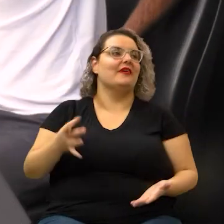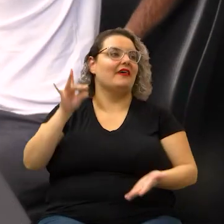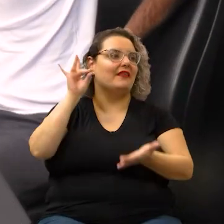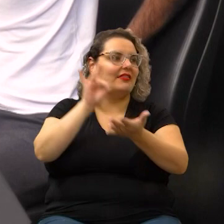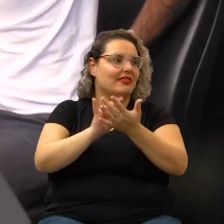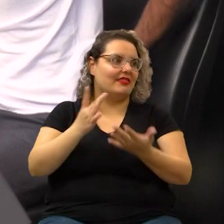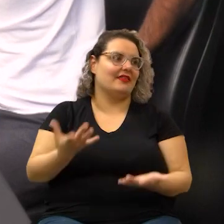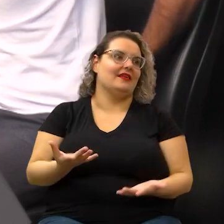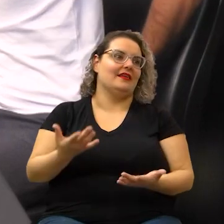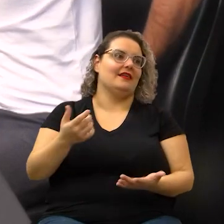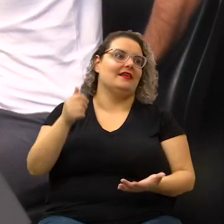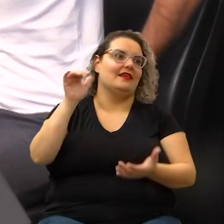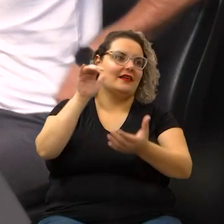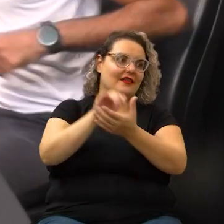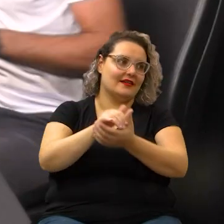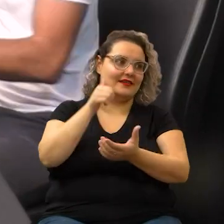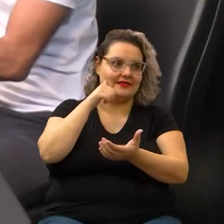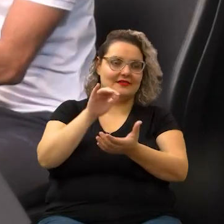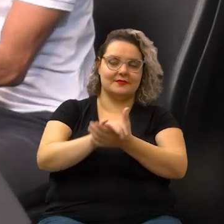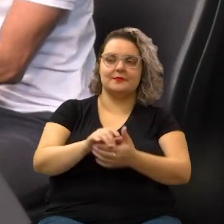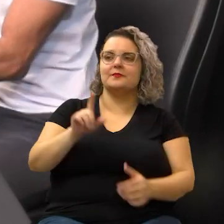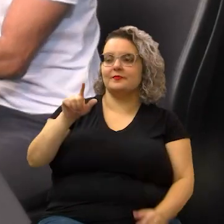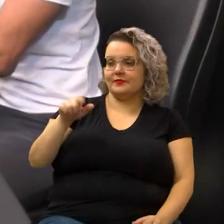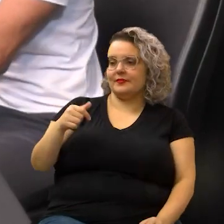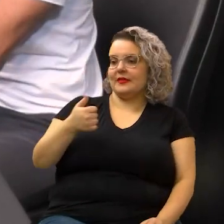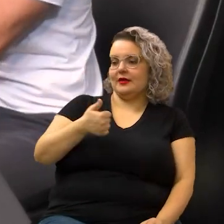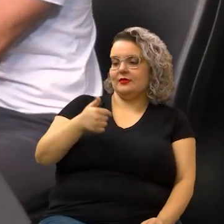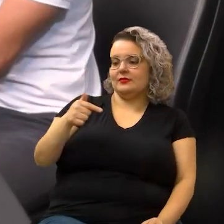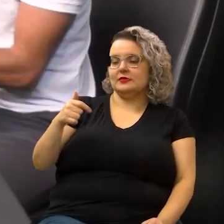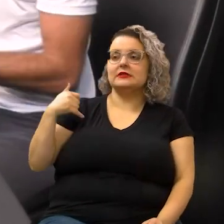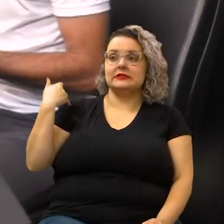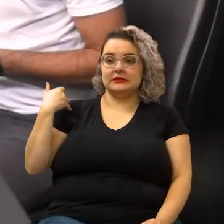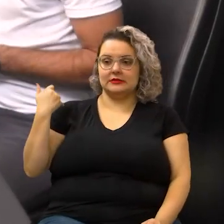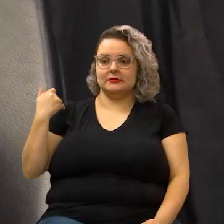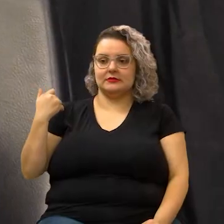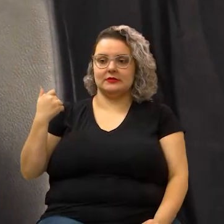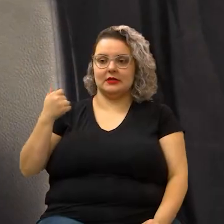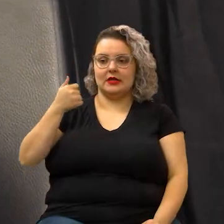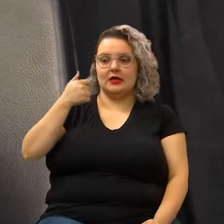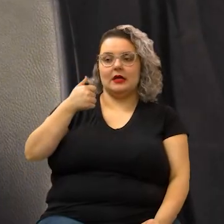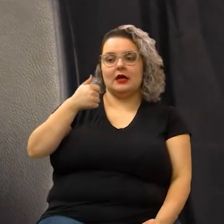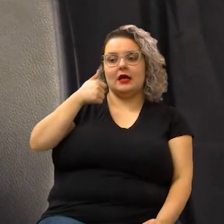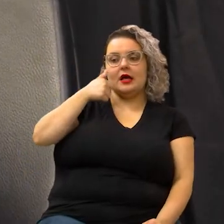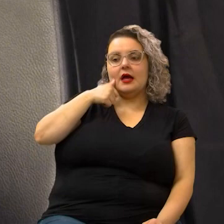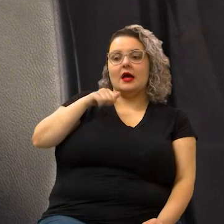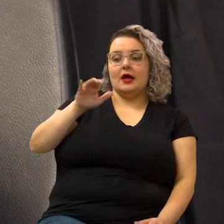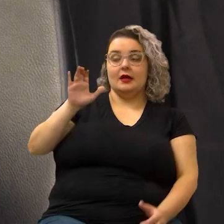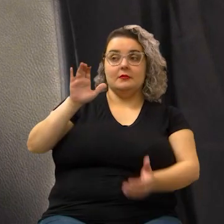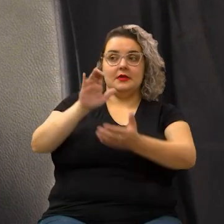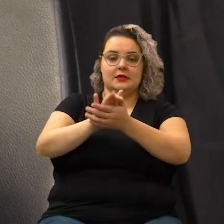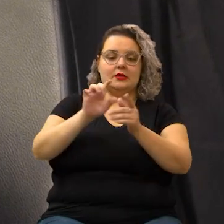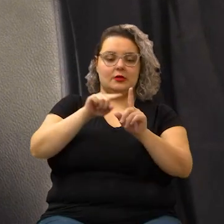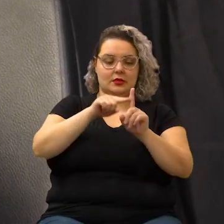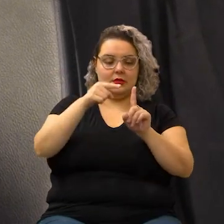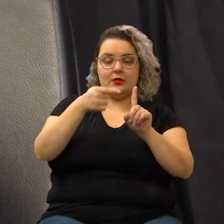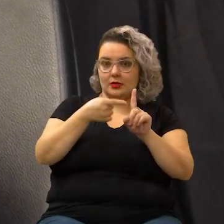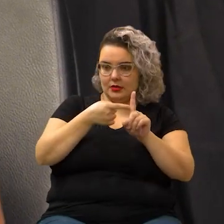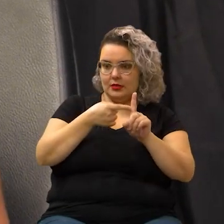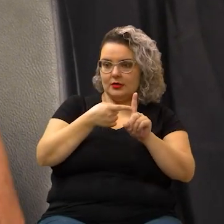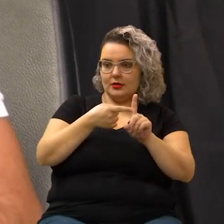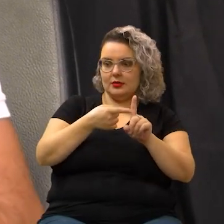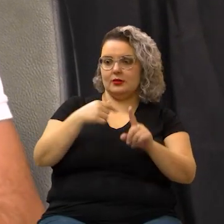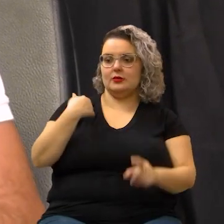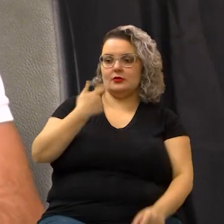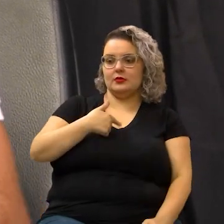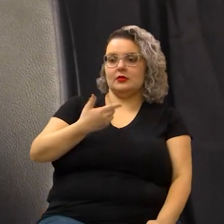showmício até efetivamente ela se tornar sua companheira. Com 17 anos, então, a Renata engravidou muito rápido. A gente foi,